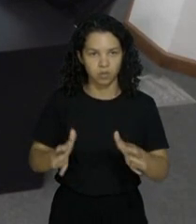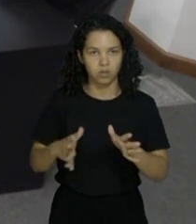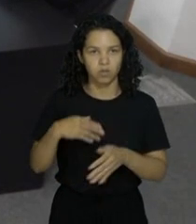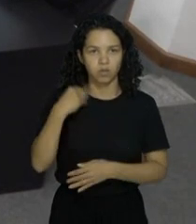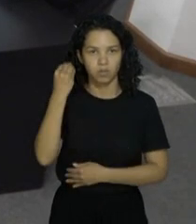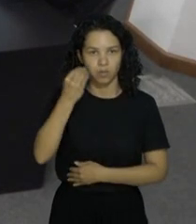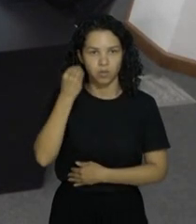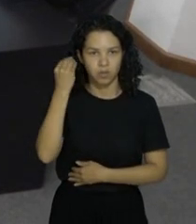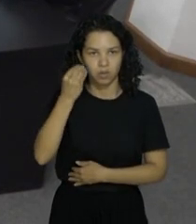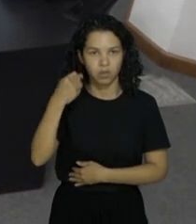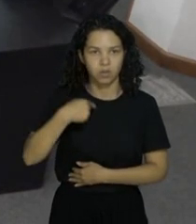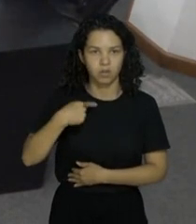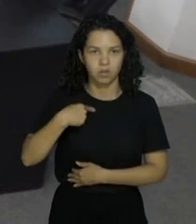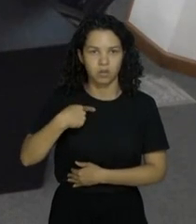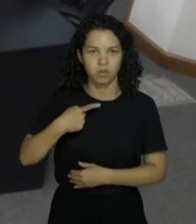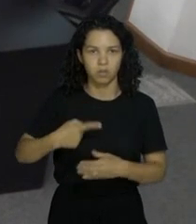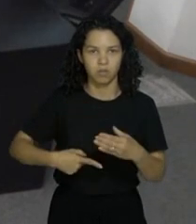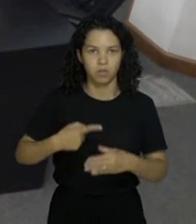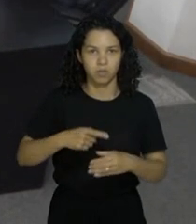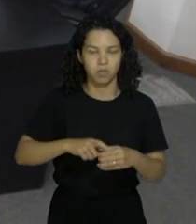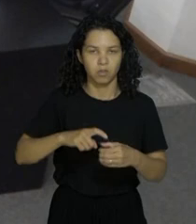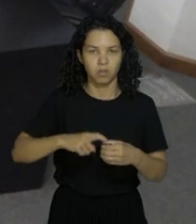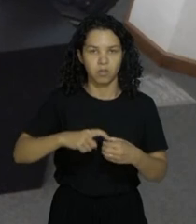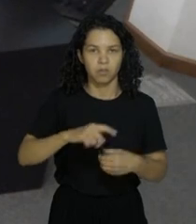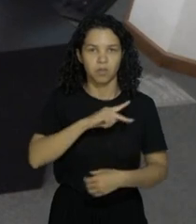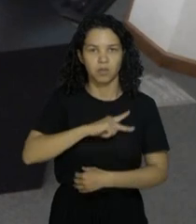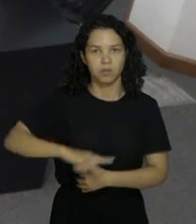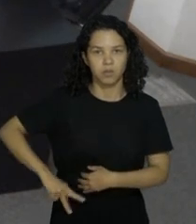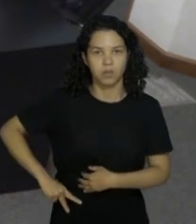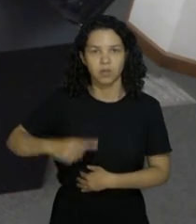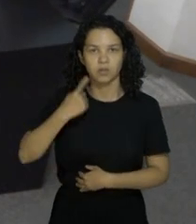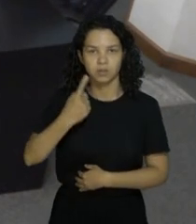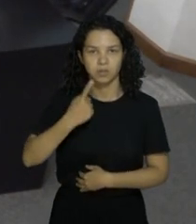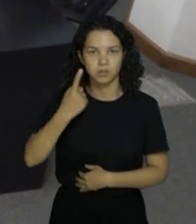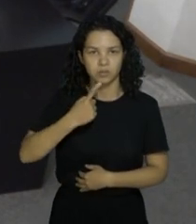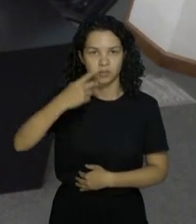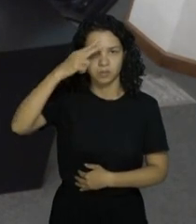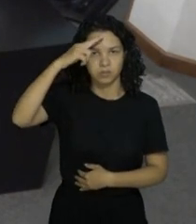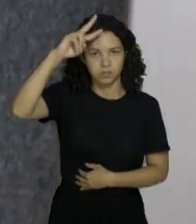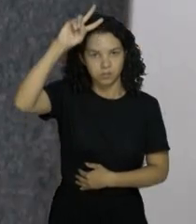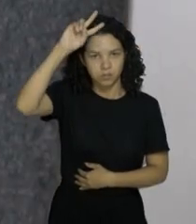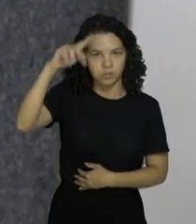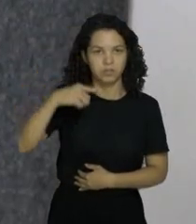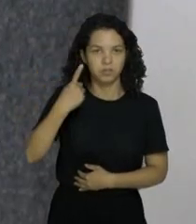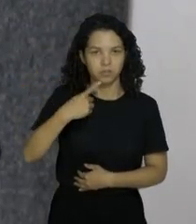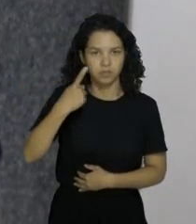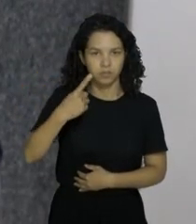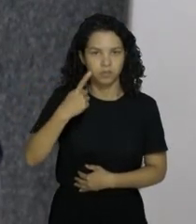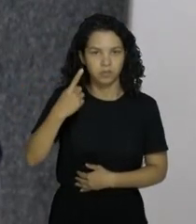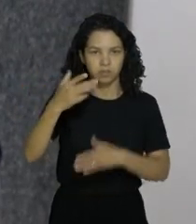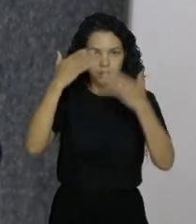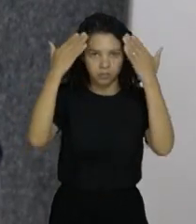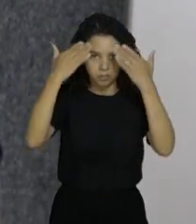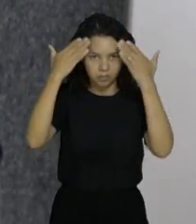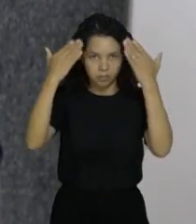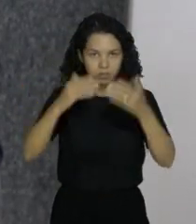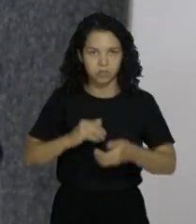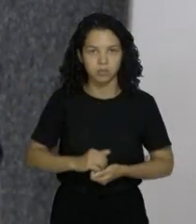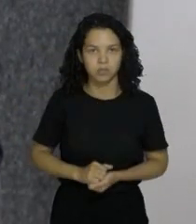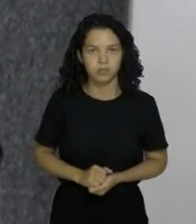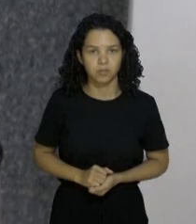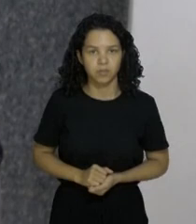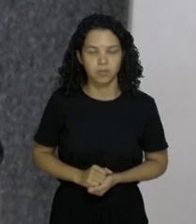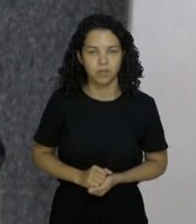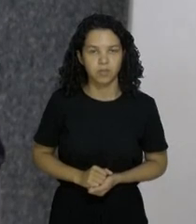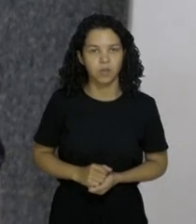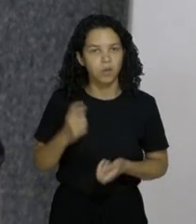como membro da comissão presidida pelo Deputado Vicente pelo Deputado José Milton mas é tem uma preocupação